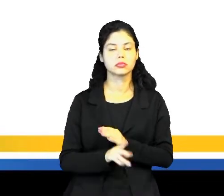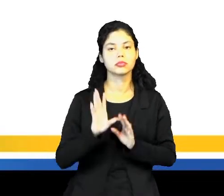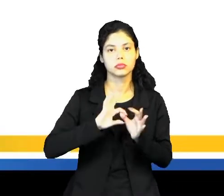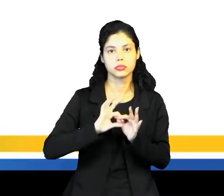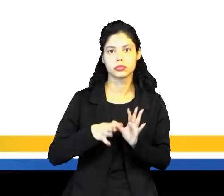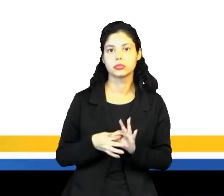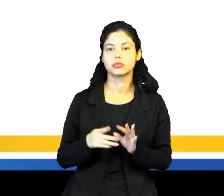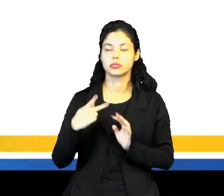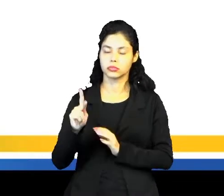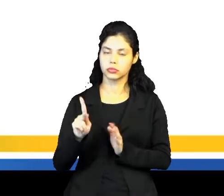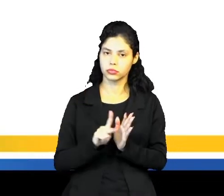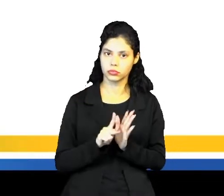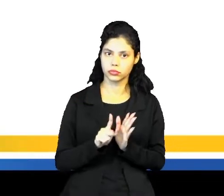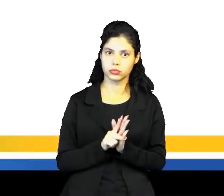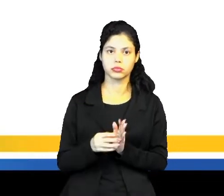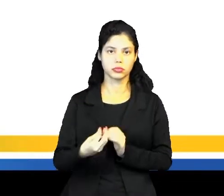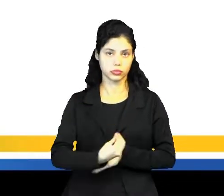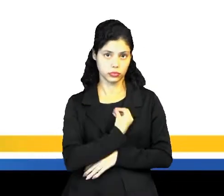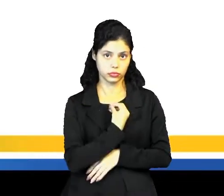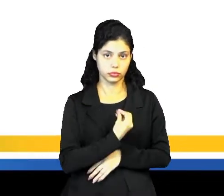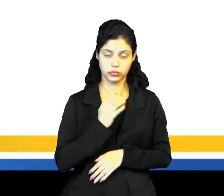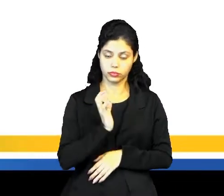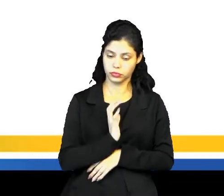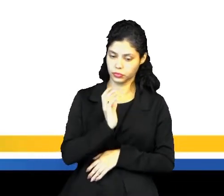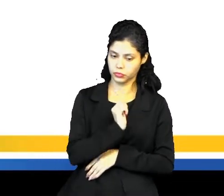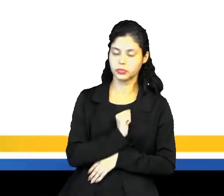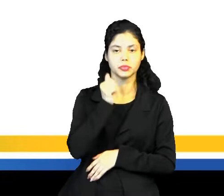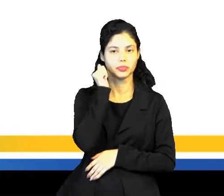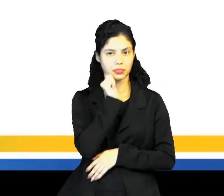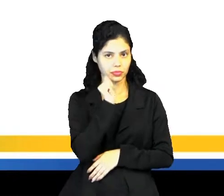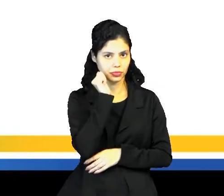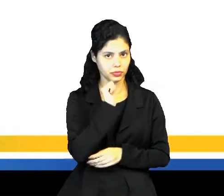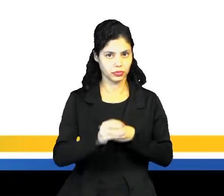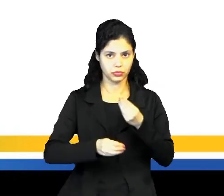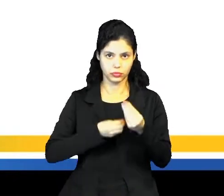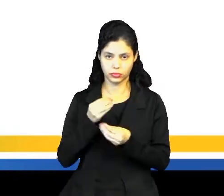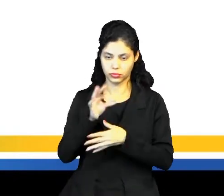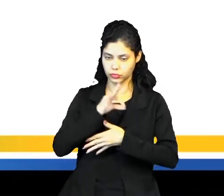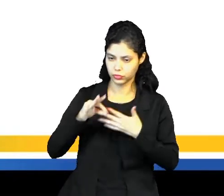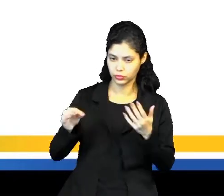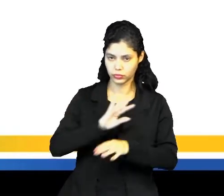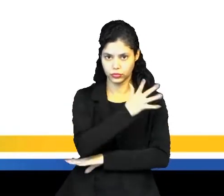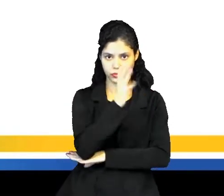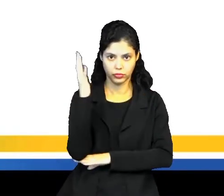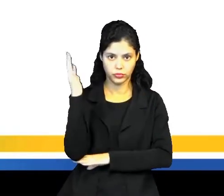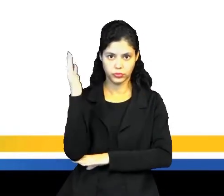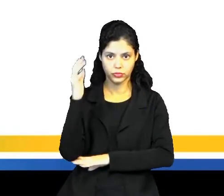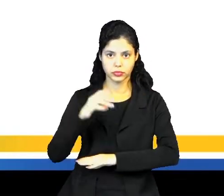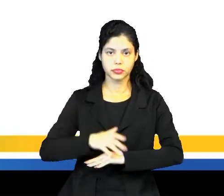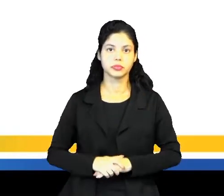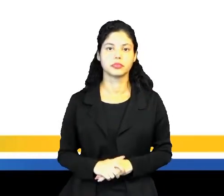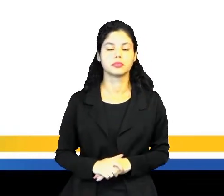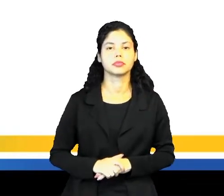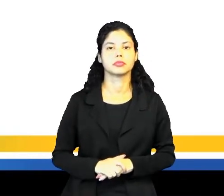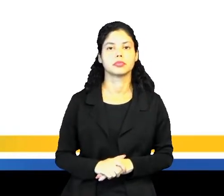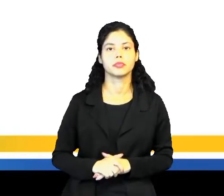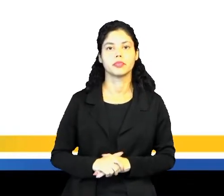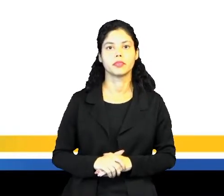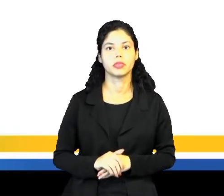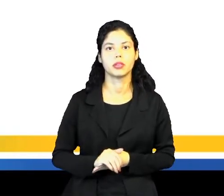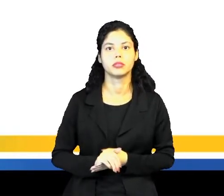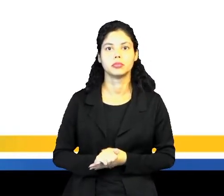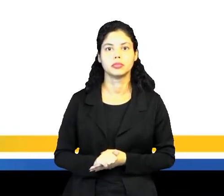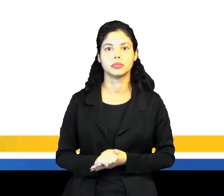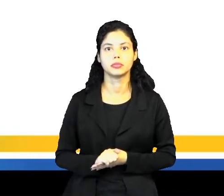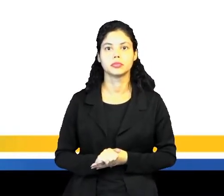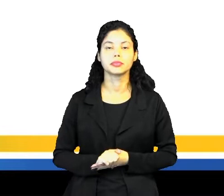contexto da sua vida, onde ele exalta o amor, né, a mulher, os elementos da natureza, né? E